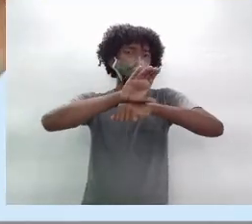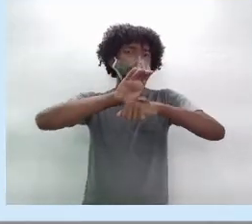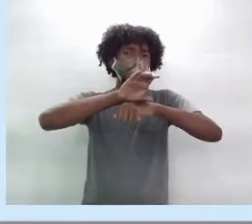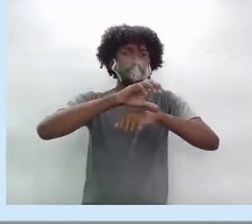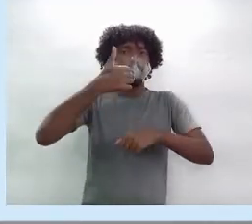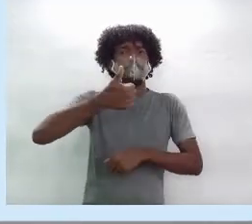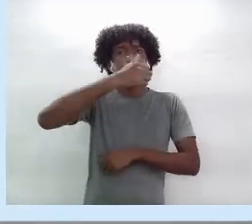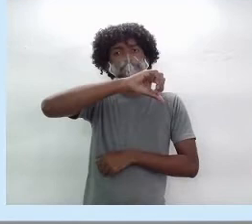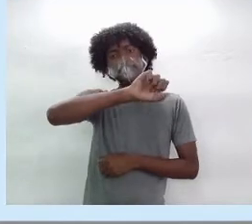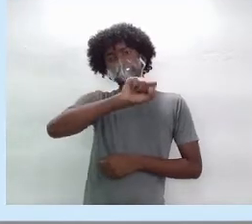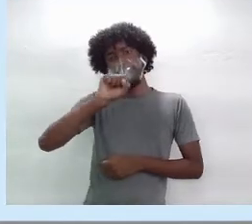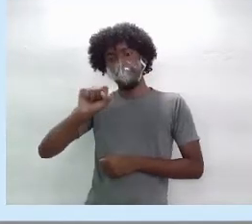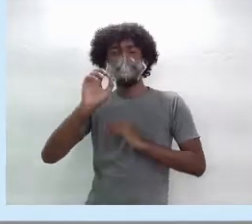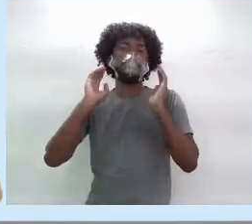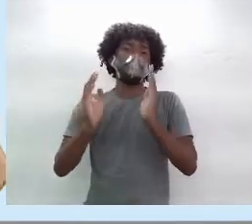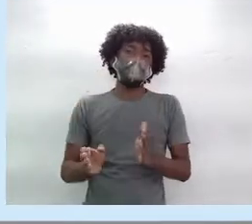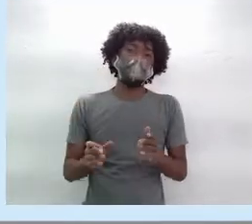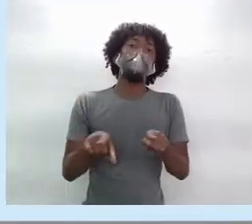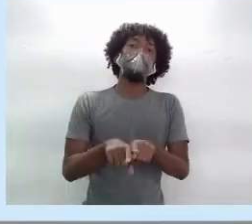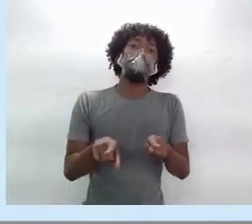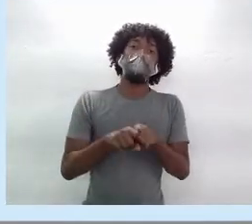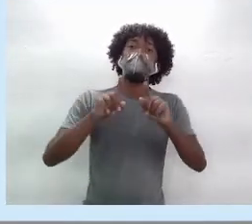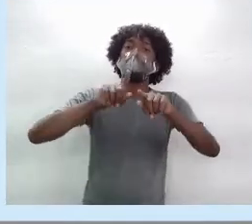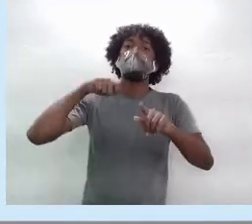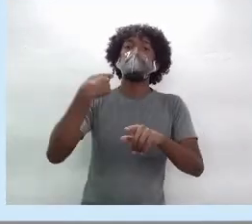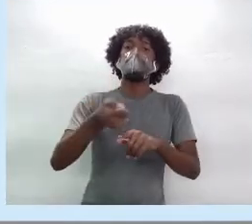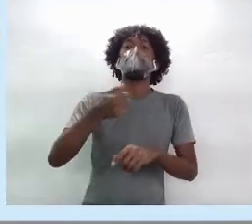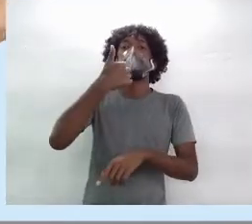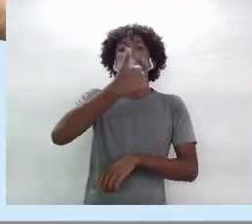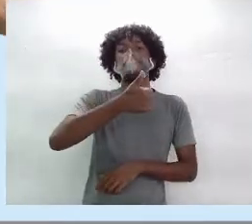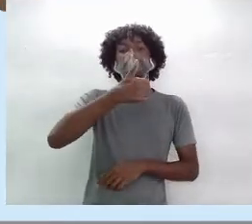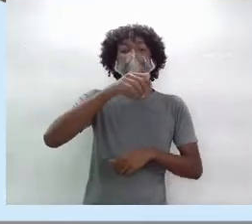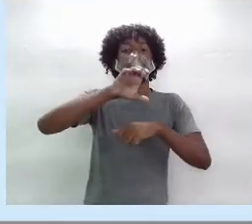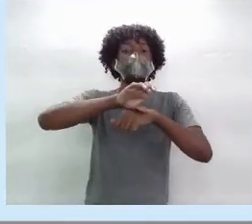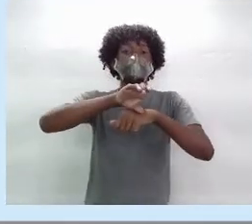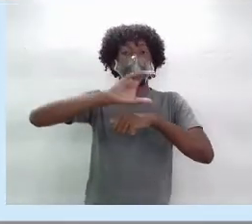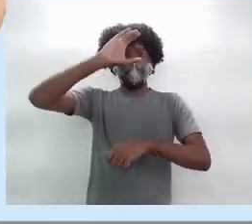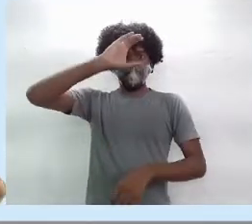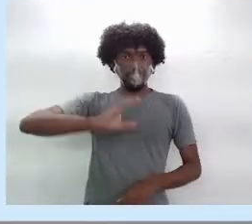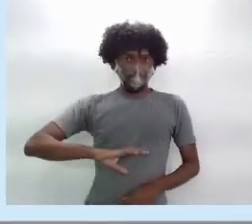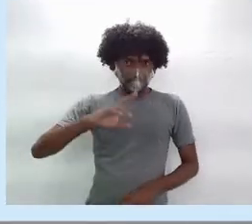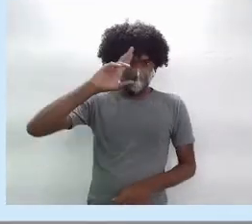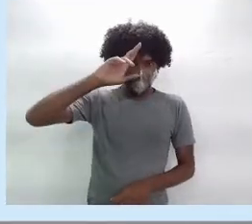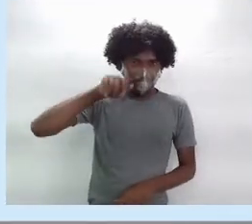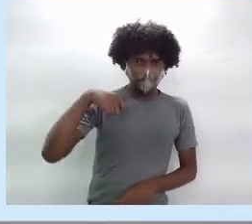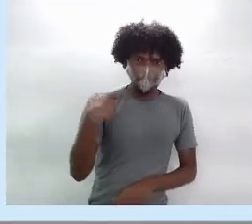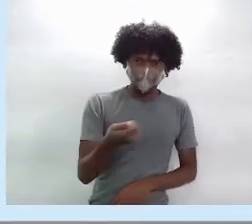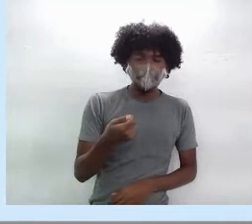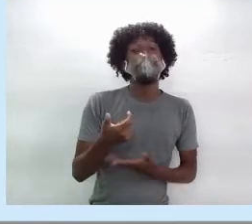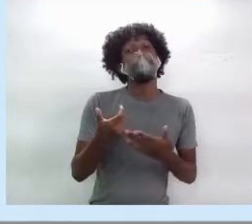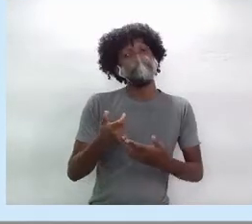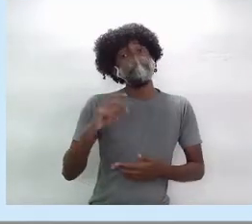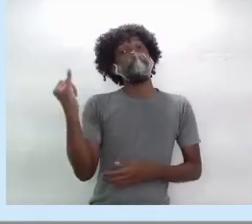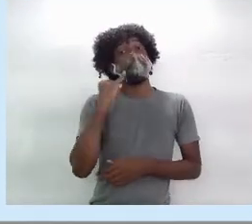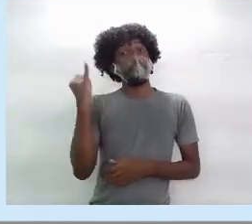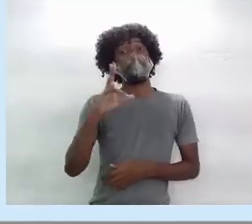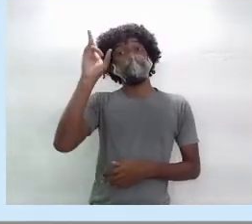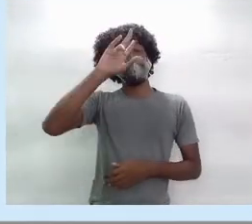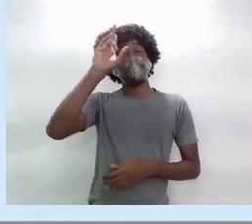de 1988, a chamada Constituição Cidadã? Então é importante lembrar, quando eu